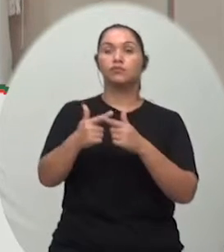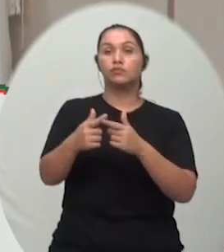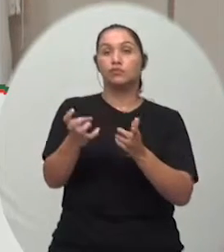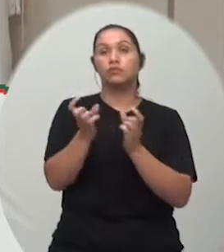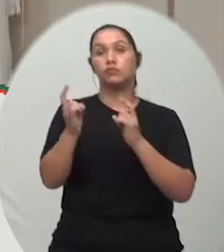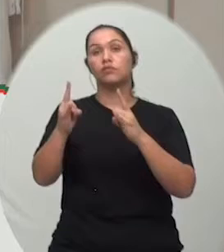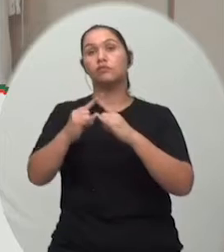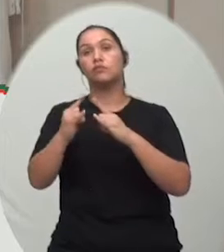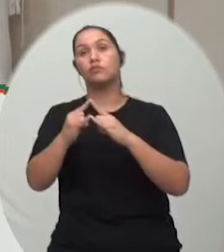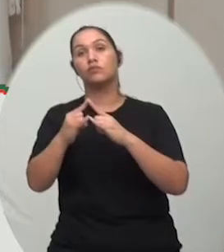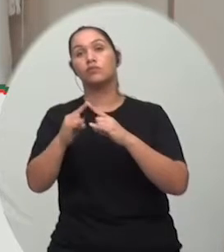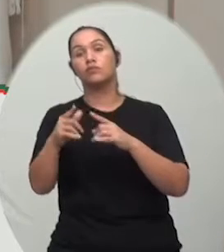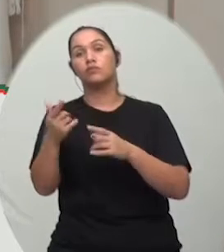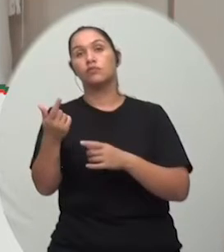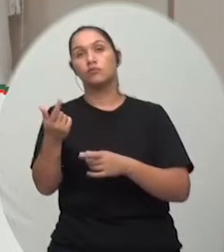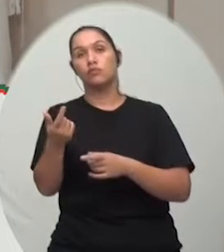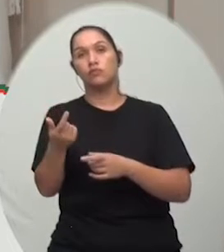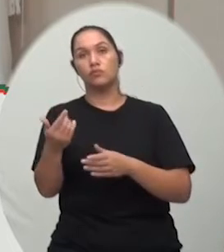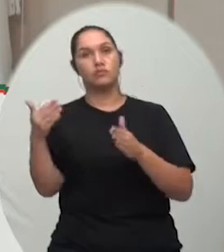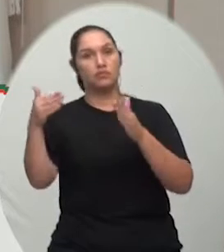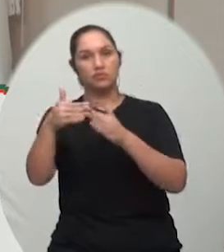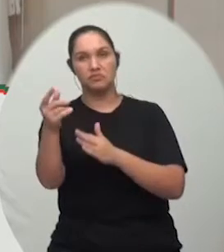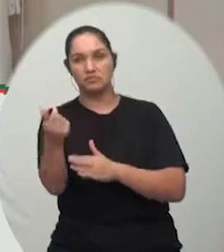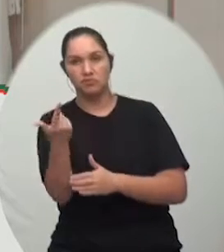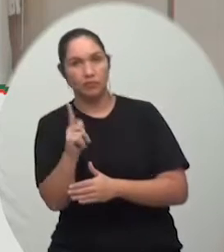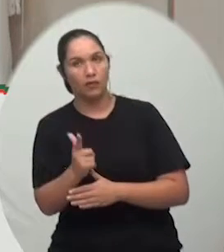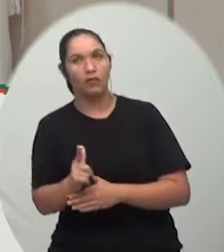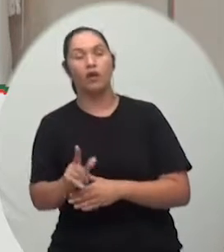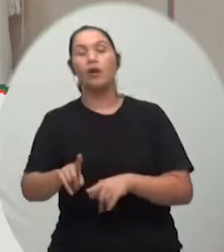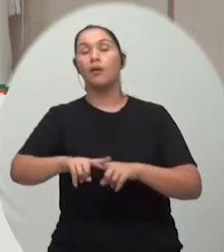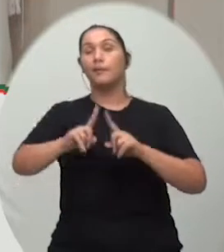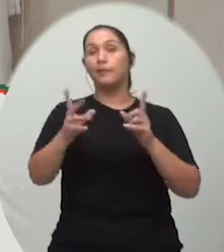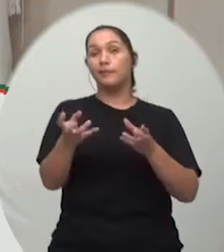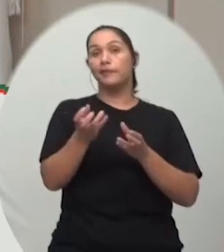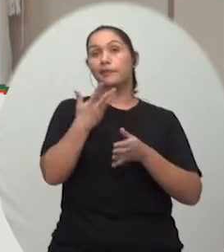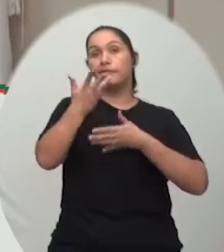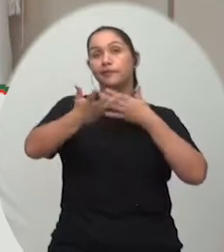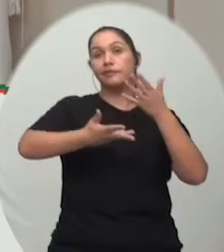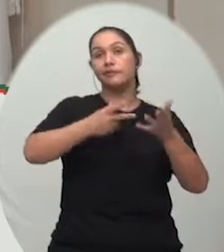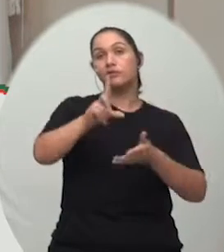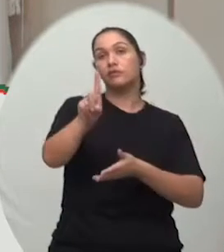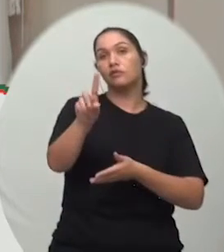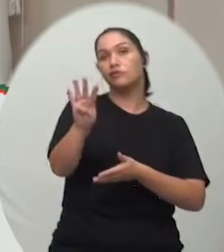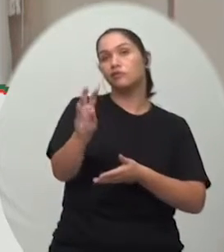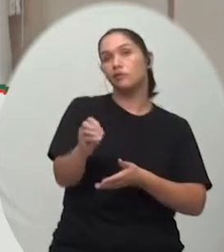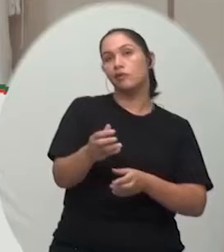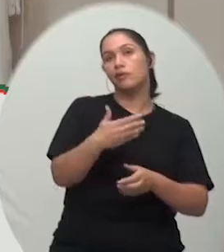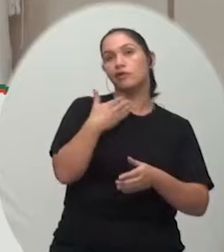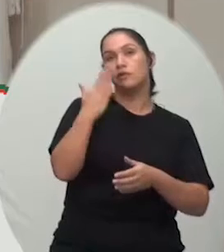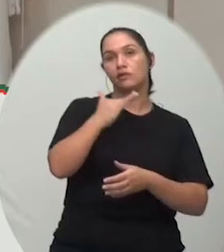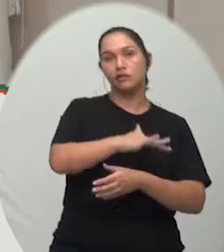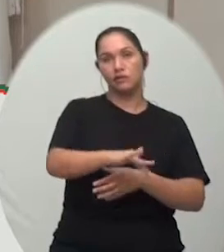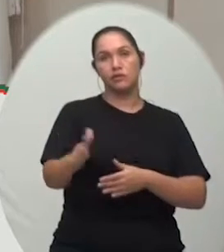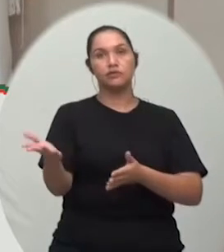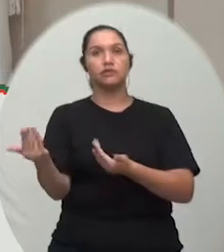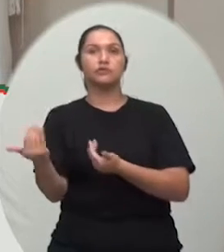instituição, sem fins lucrativos, obviamente, para atender em torno de 140